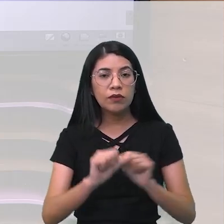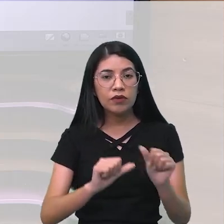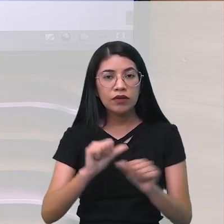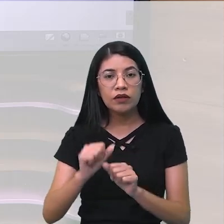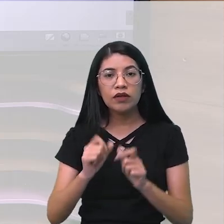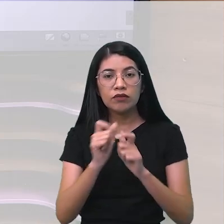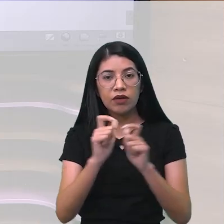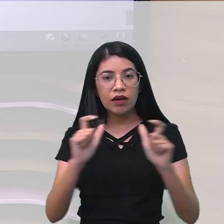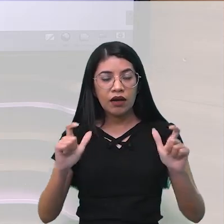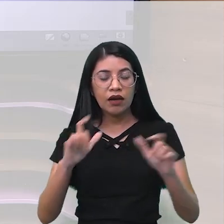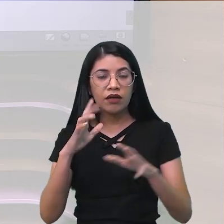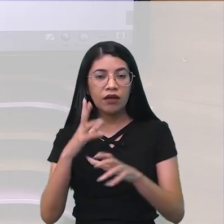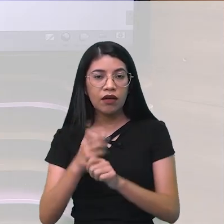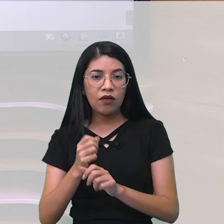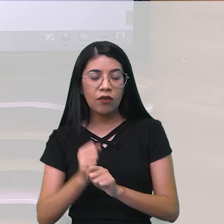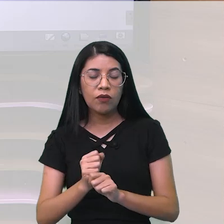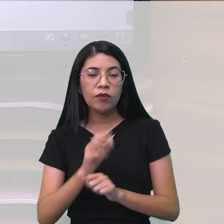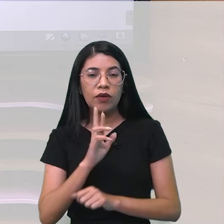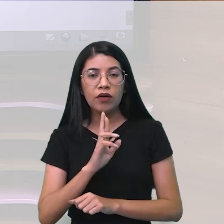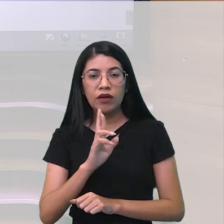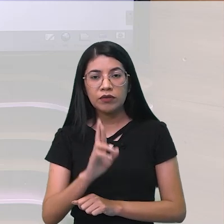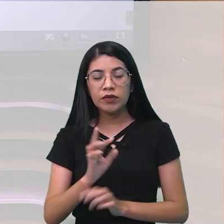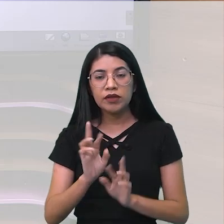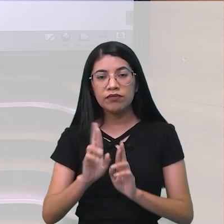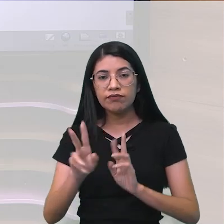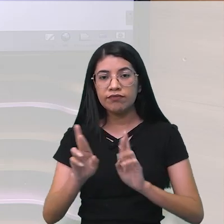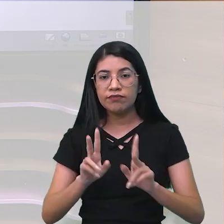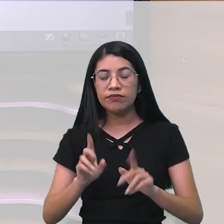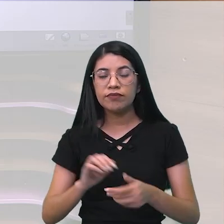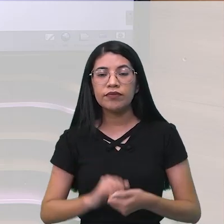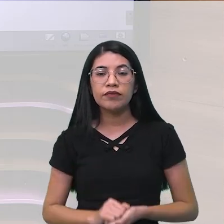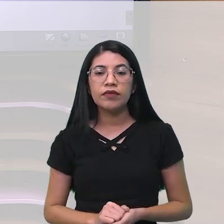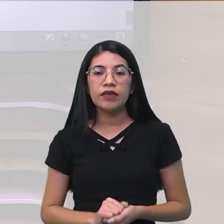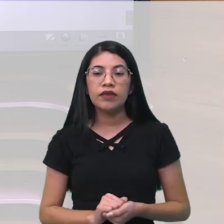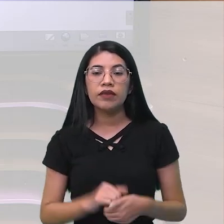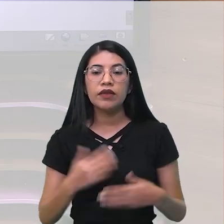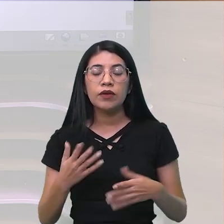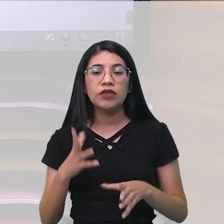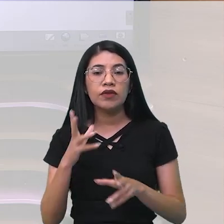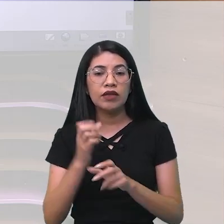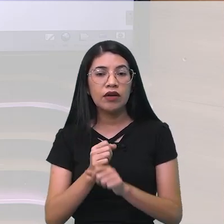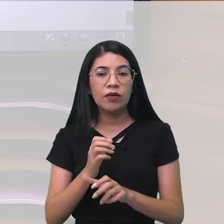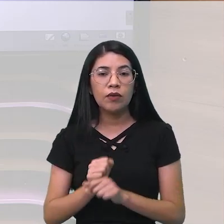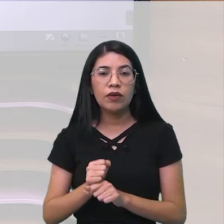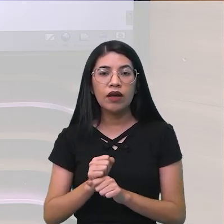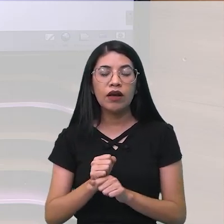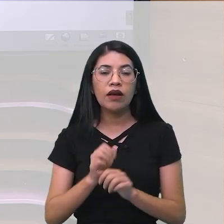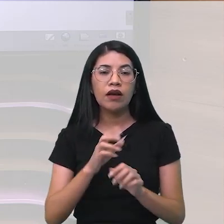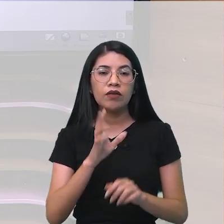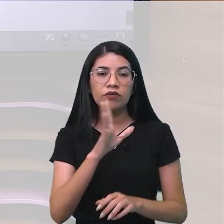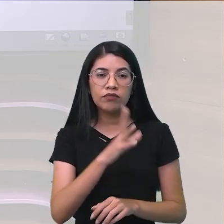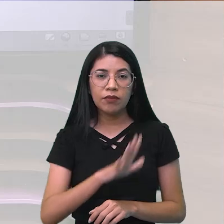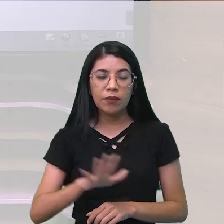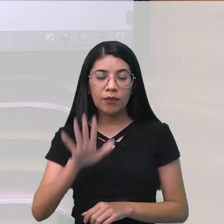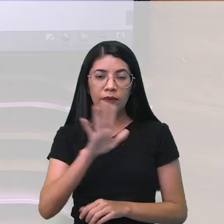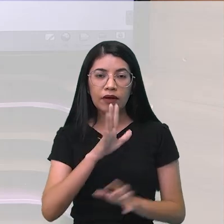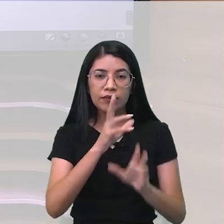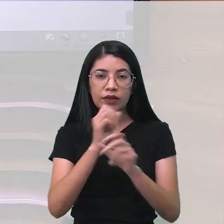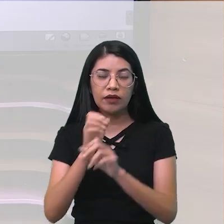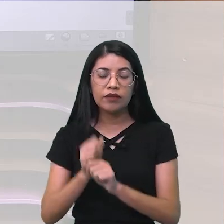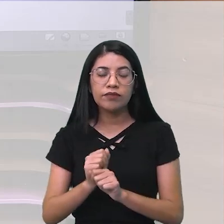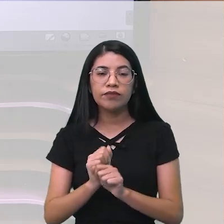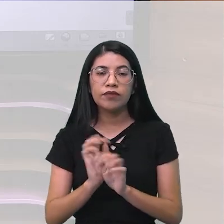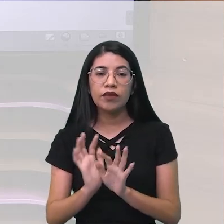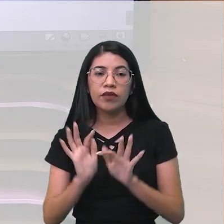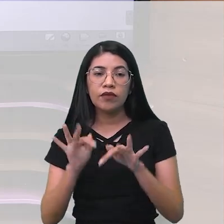alterações. Beleza? Então é dessa forma que a gente vai trabalhar aí o cálculo de perímetro, tá bom? Vamos para a última, para a gente